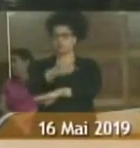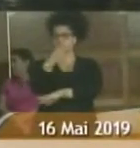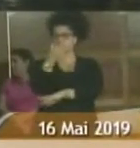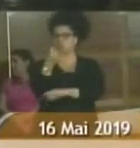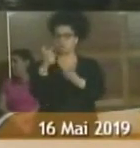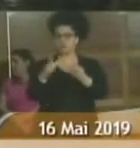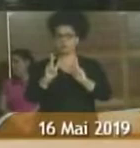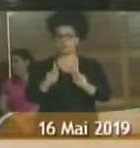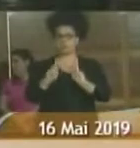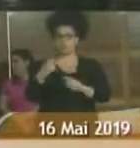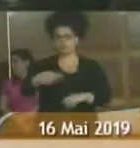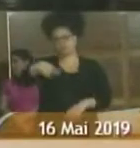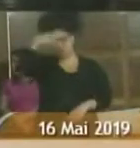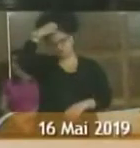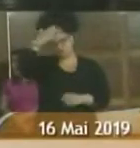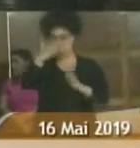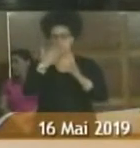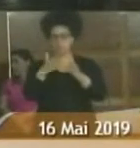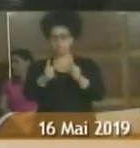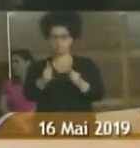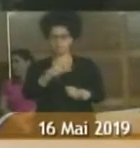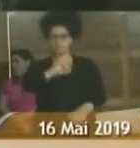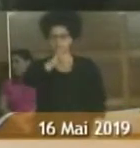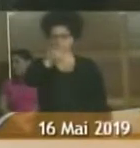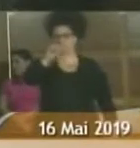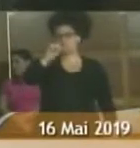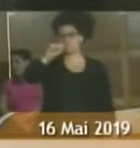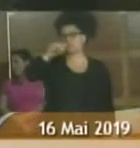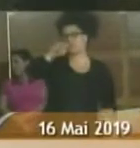Parque Mambucaba, Angra dos Reis, requerido por